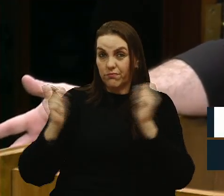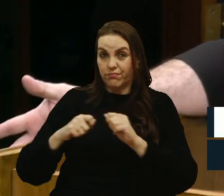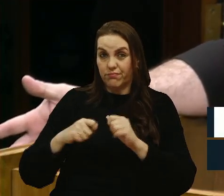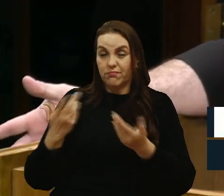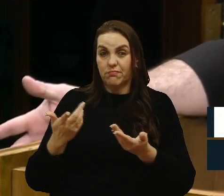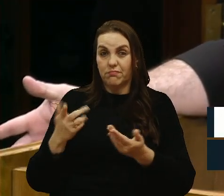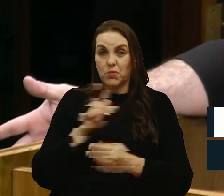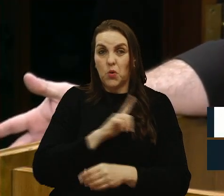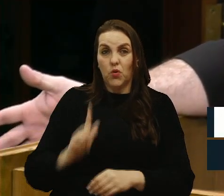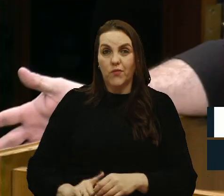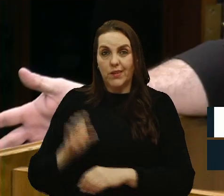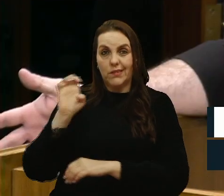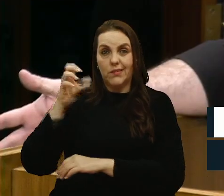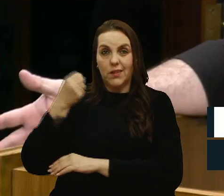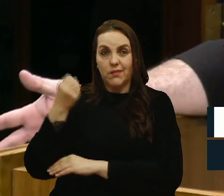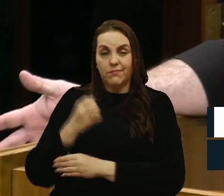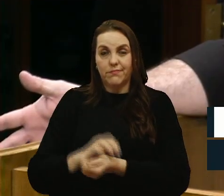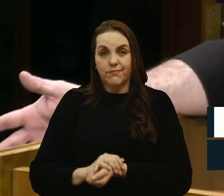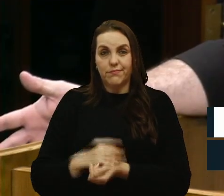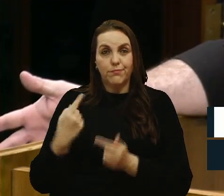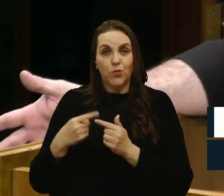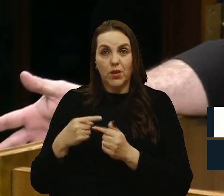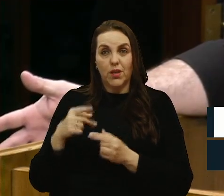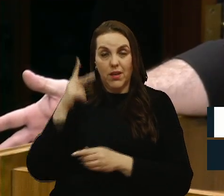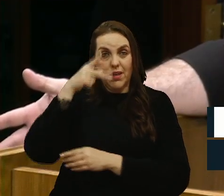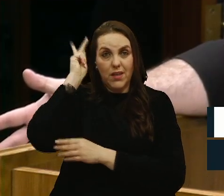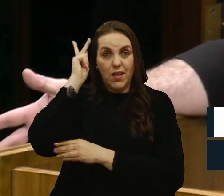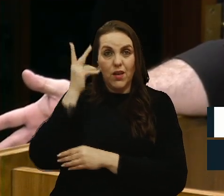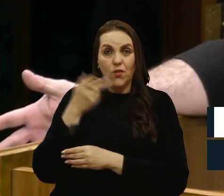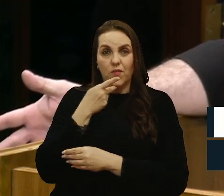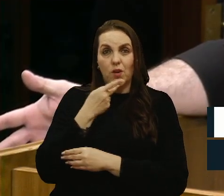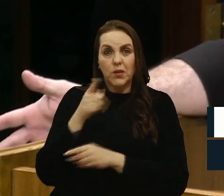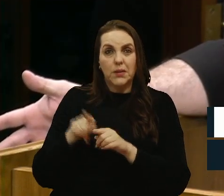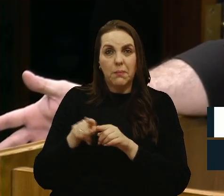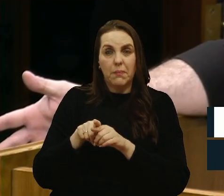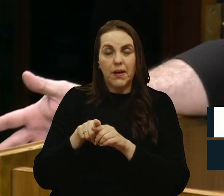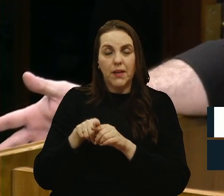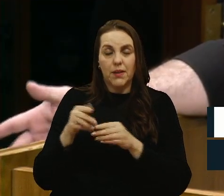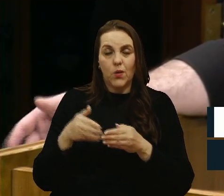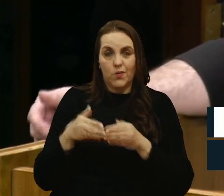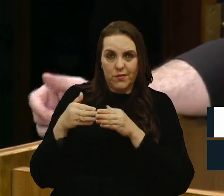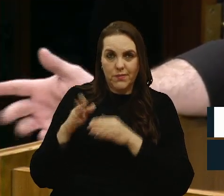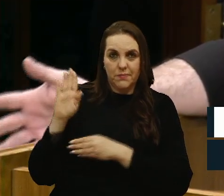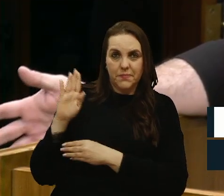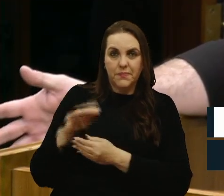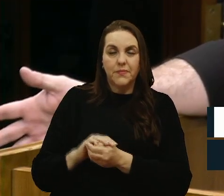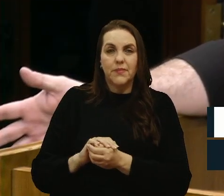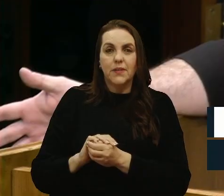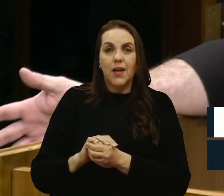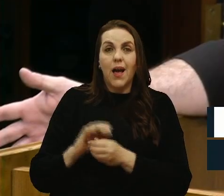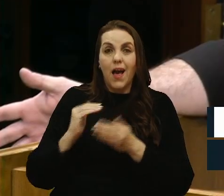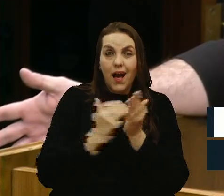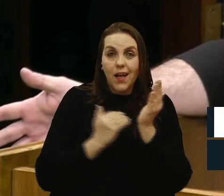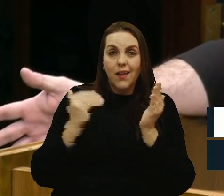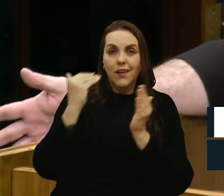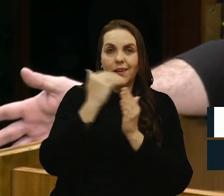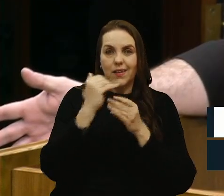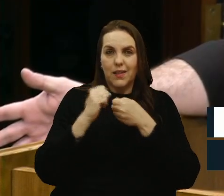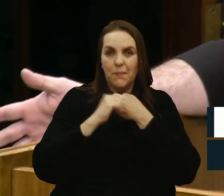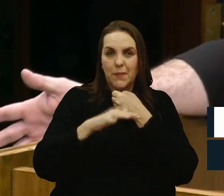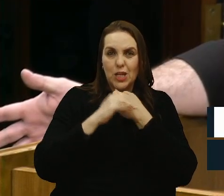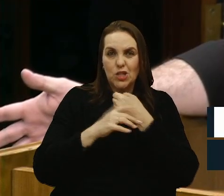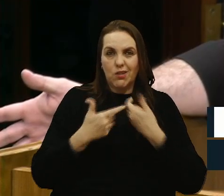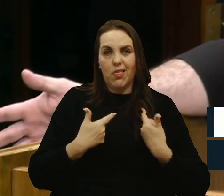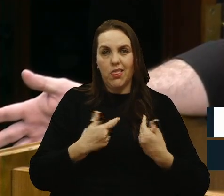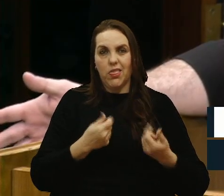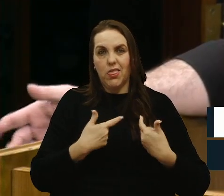estado? Que nem o vereador Iago falou aqui numa parte, além da mídia, que ele gastou dinheiro,